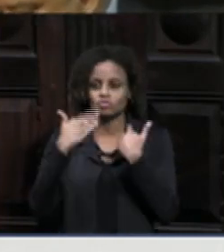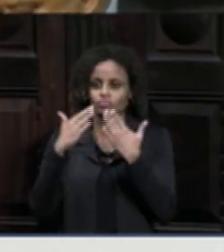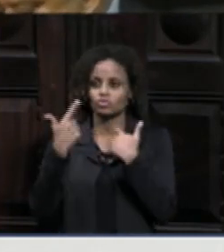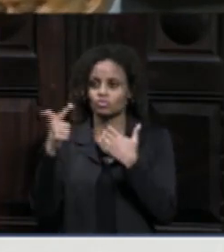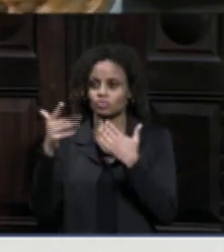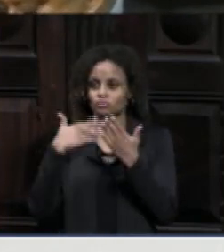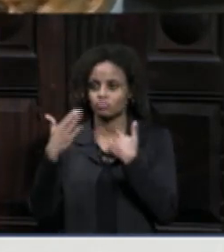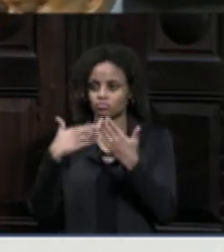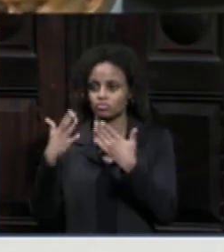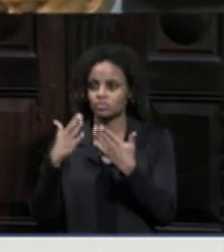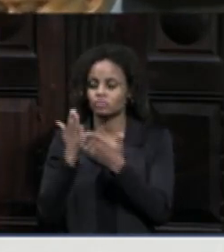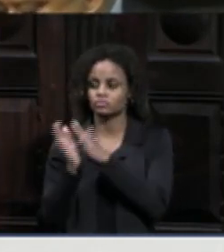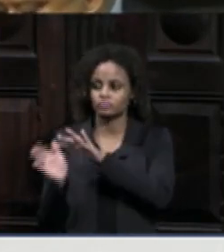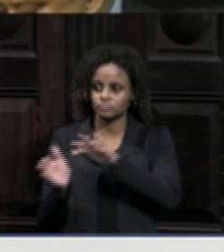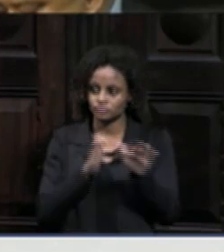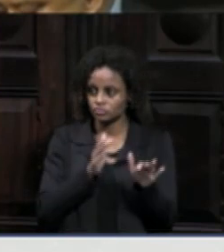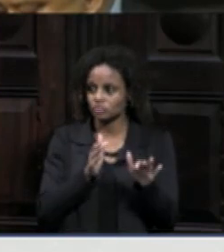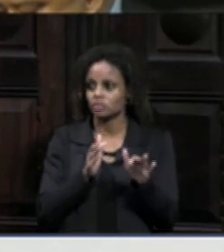os senhores que aprovam nessa comissão,